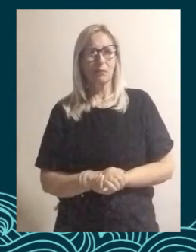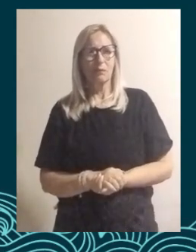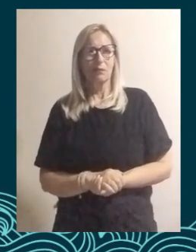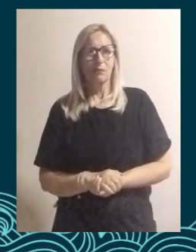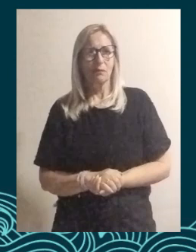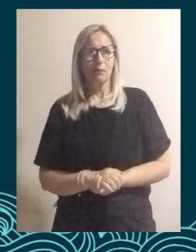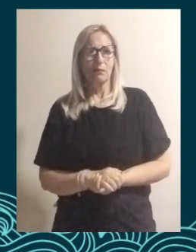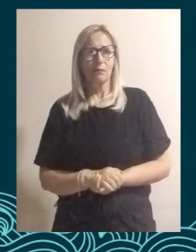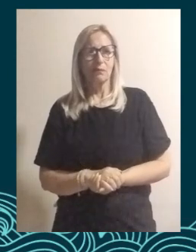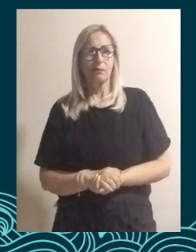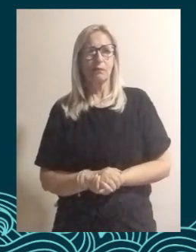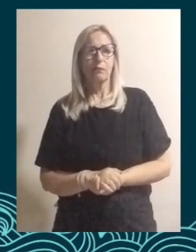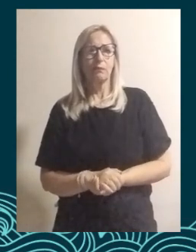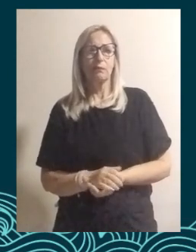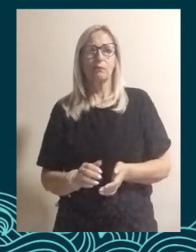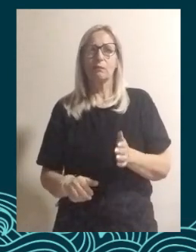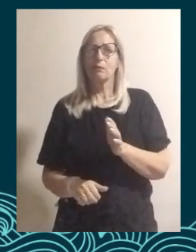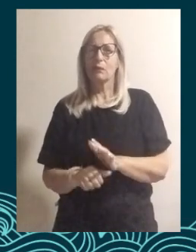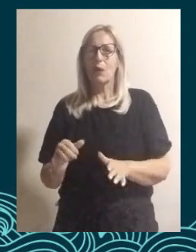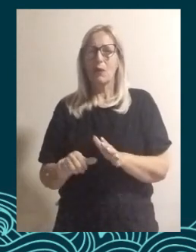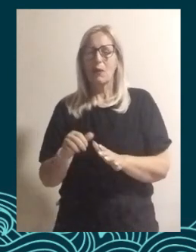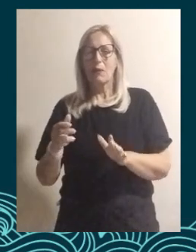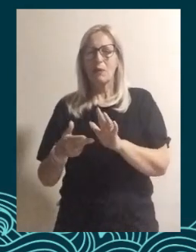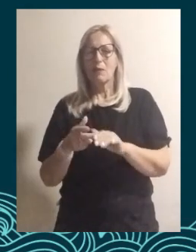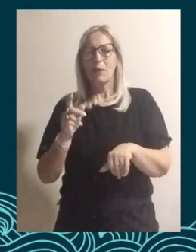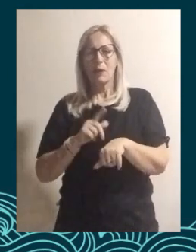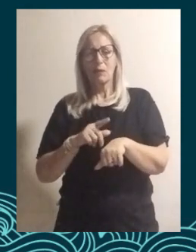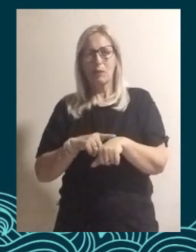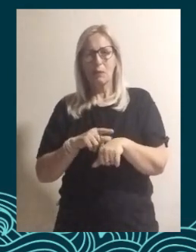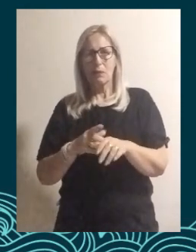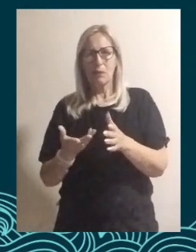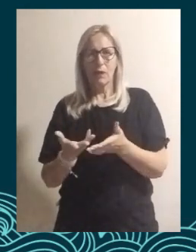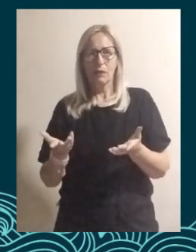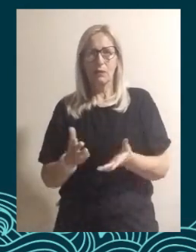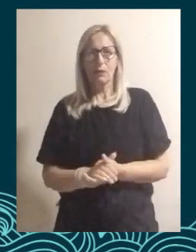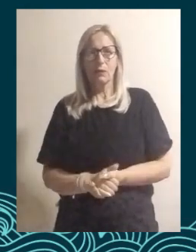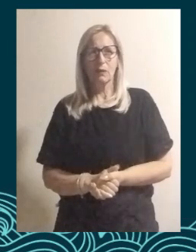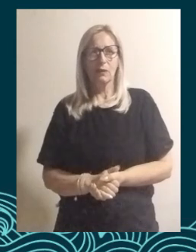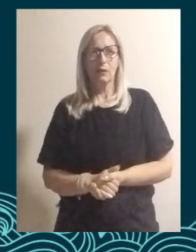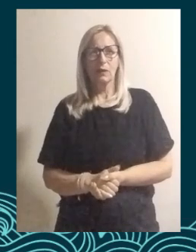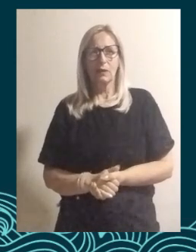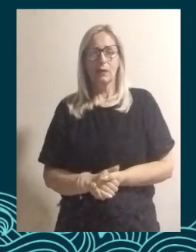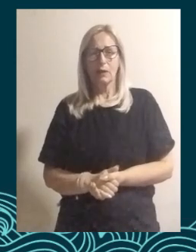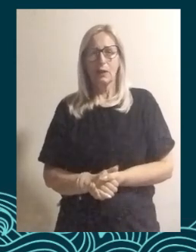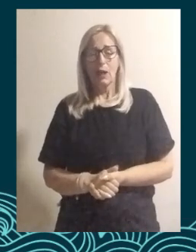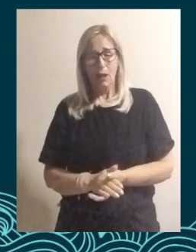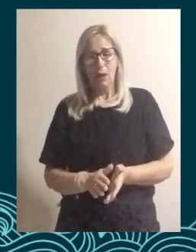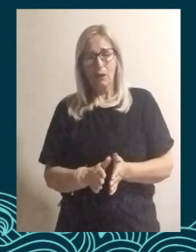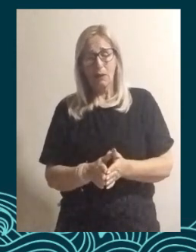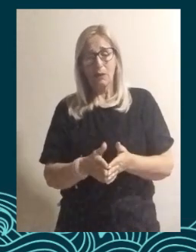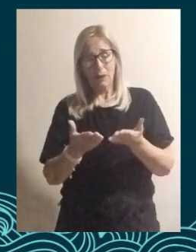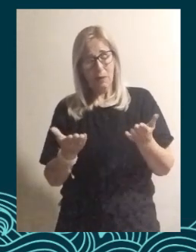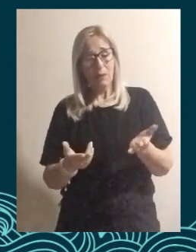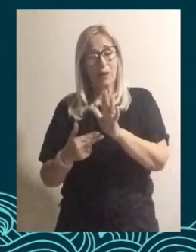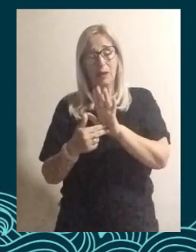né? Então, bom, acho que para um primeiro introdução, tá bom? A gente queria mesmo